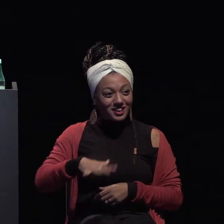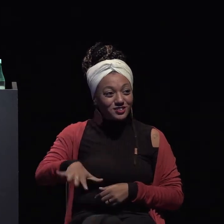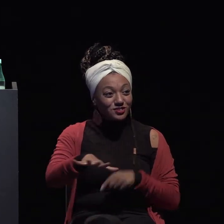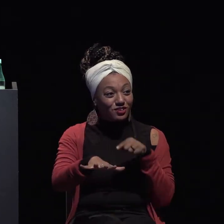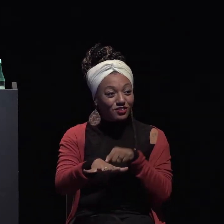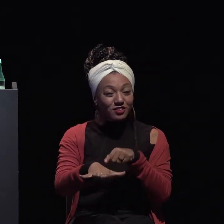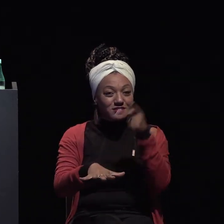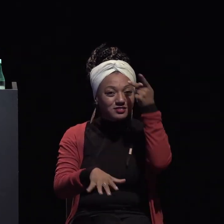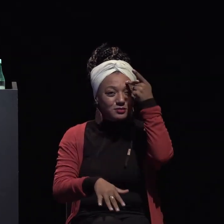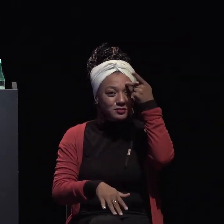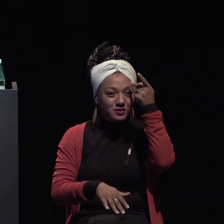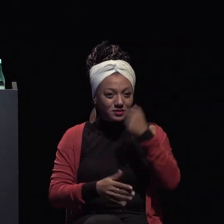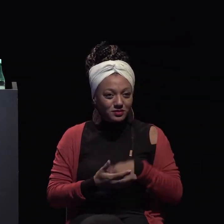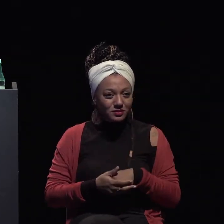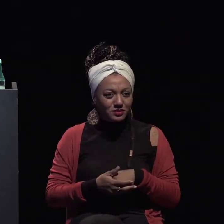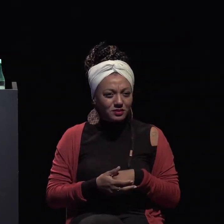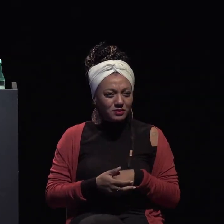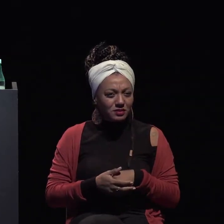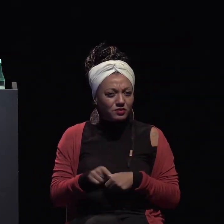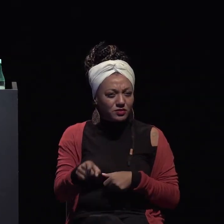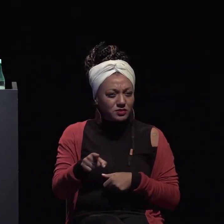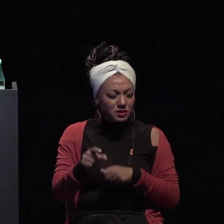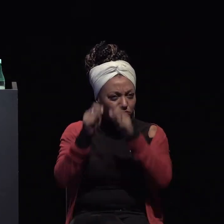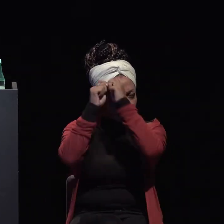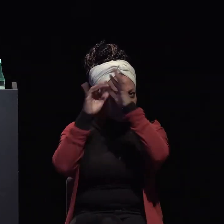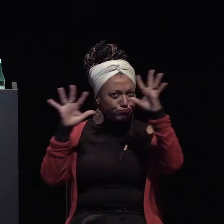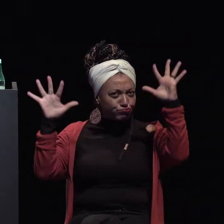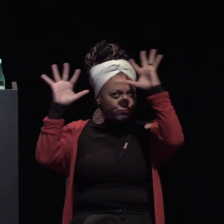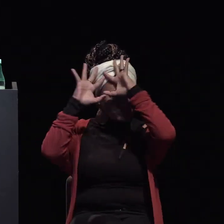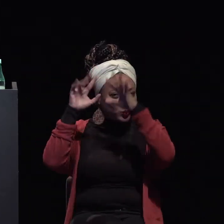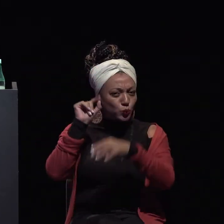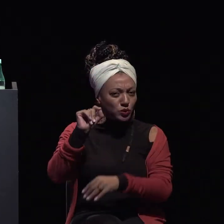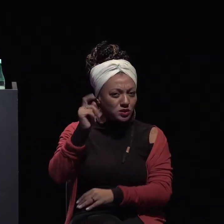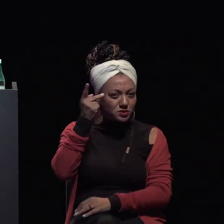São Paulo. Quais são as imagens que a gente vê de São Paulo?